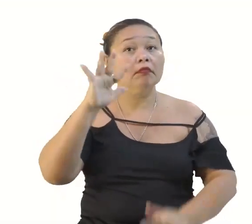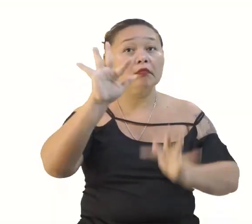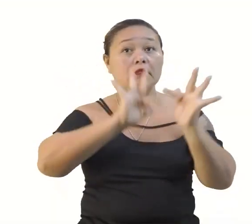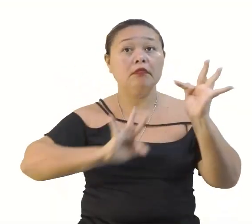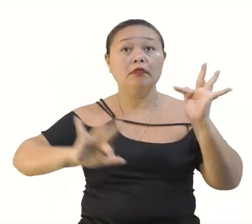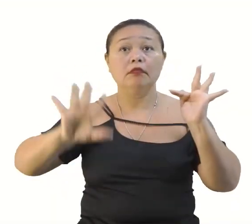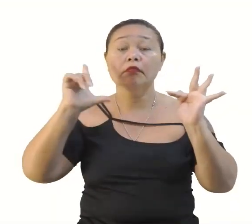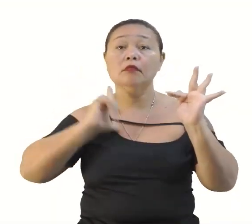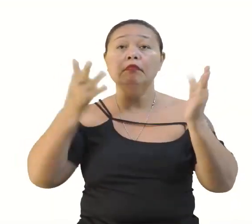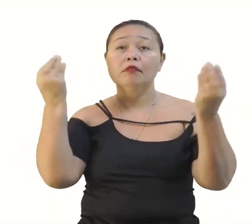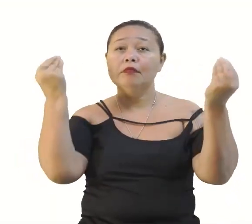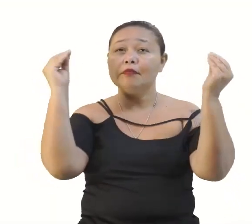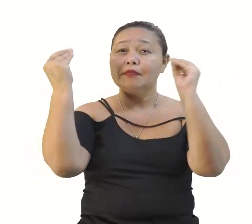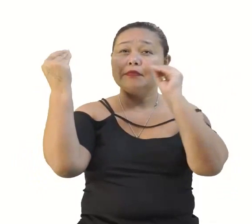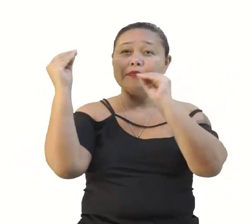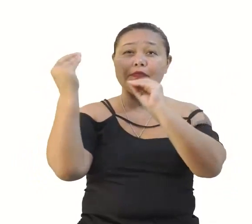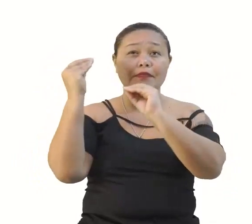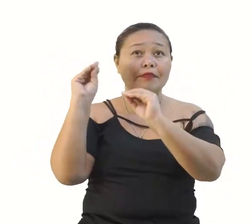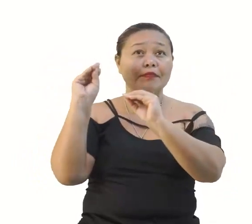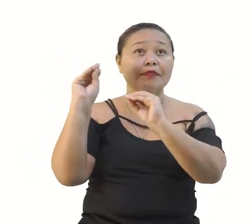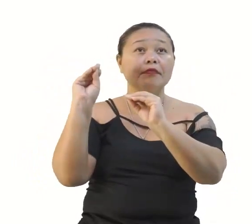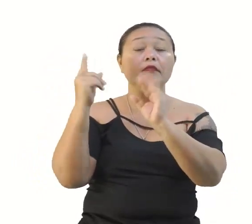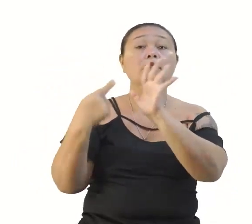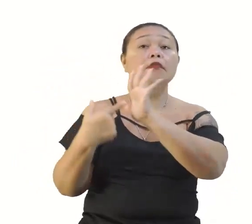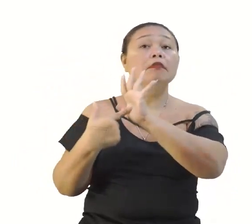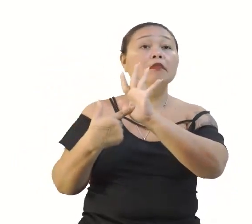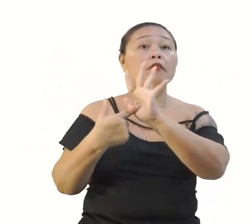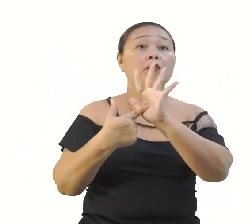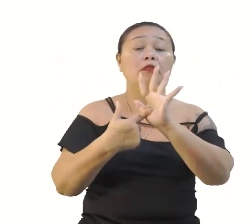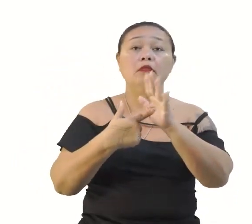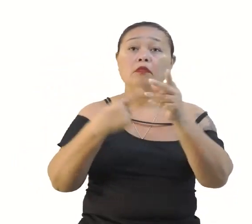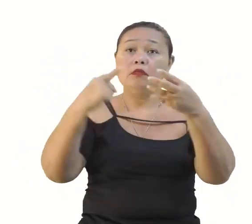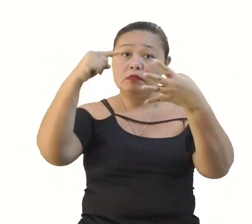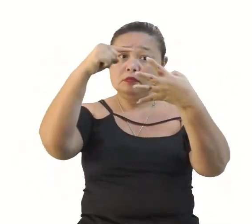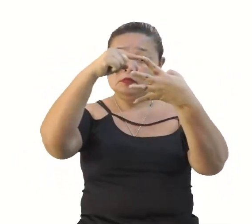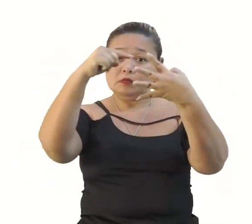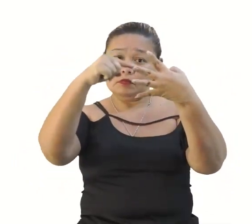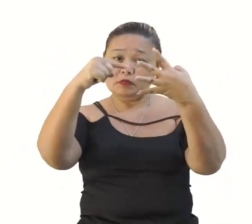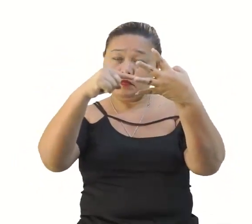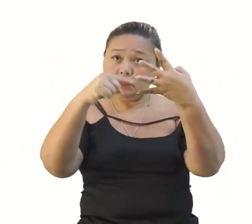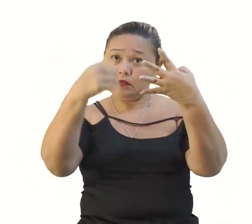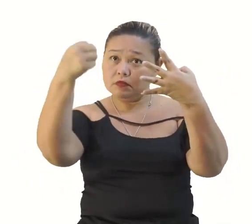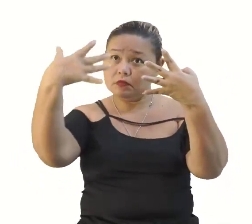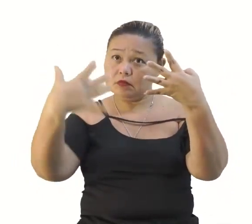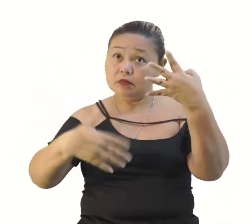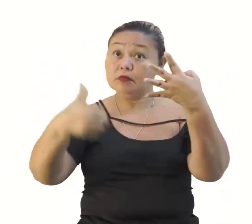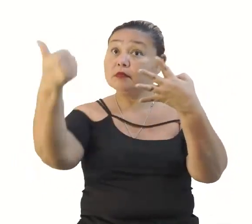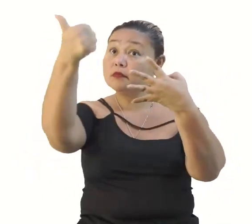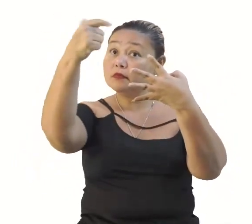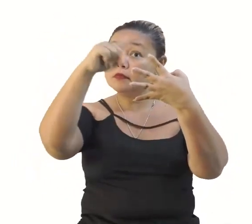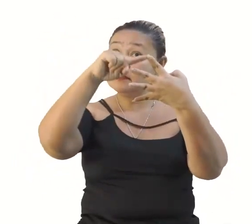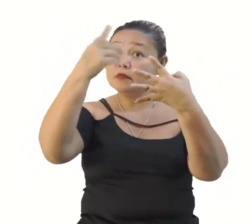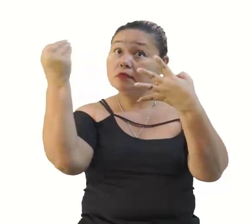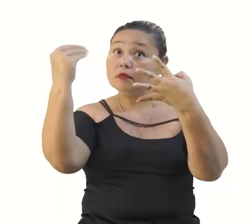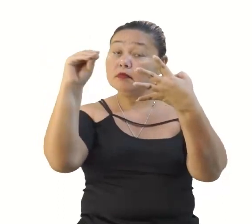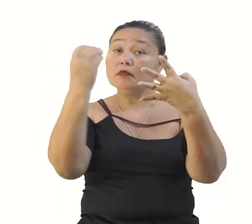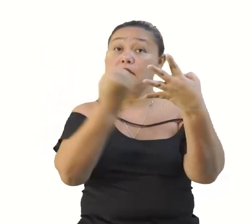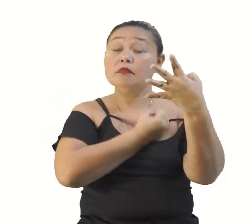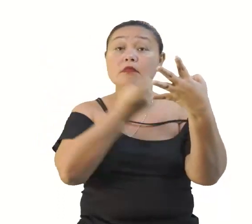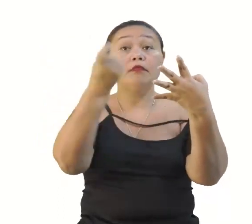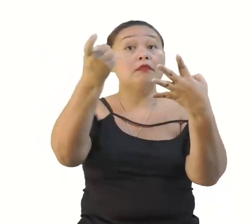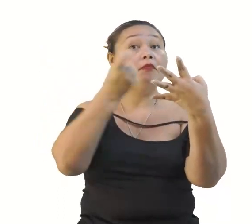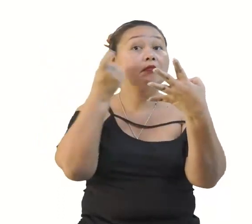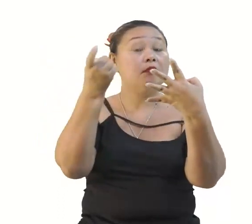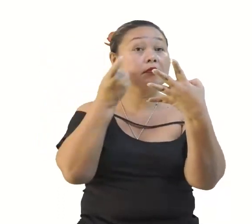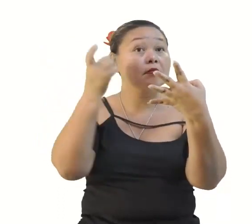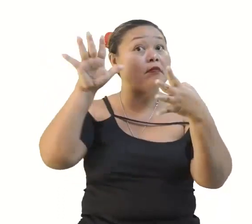nosso esquema aqui, mostramos os 4 passos para a construção de um gráfico. Primeiro passo, determinar valores para x.